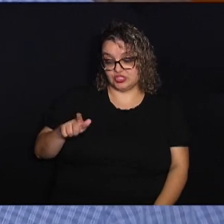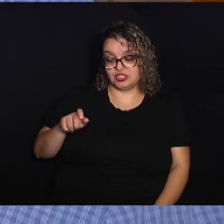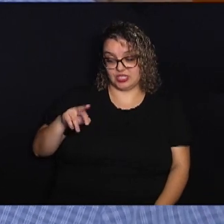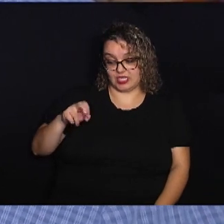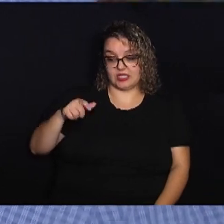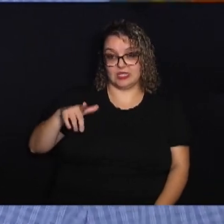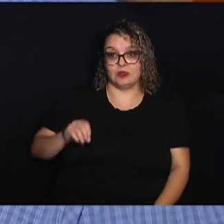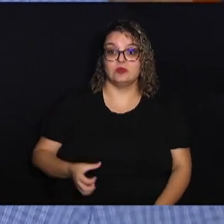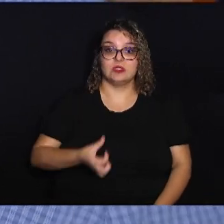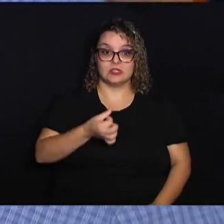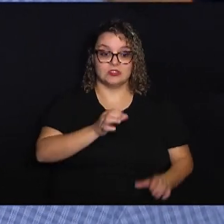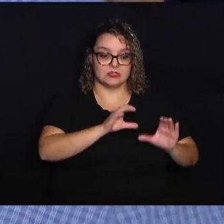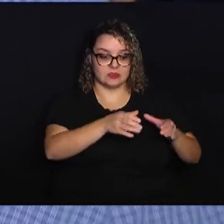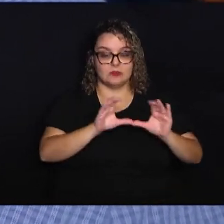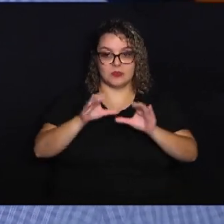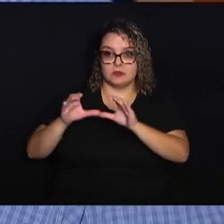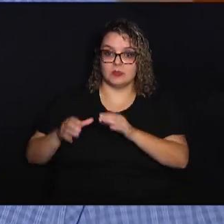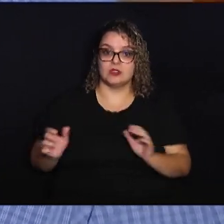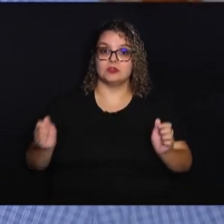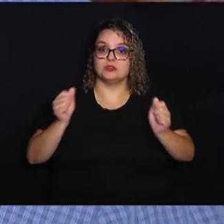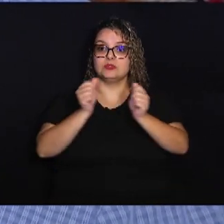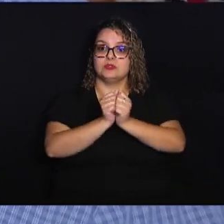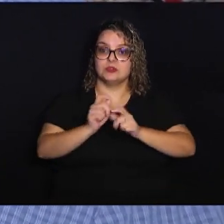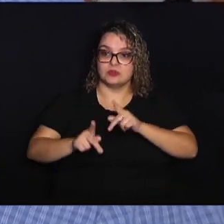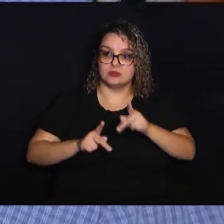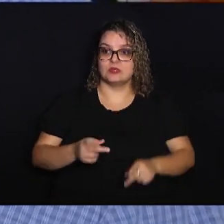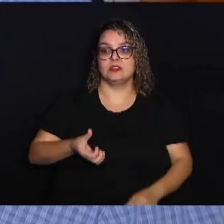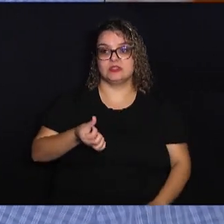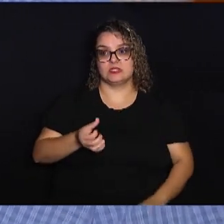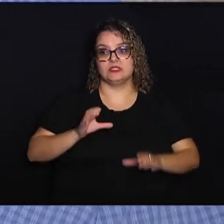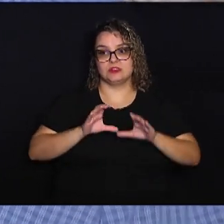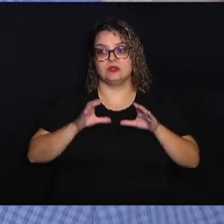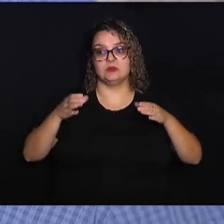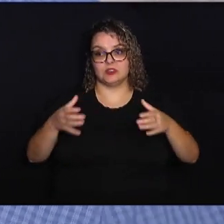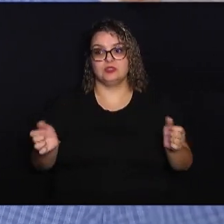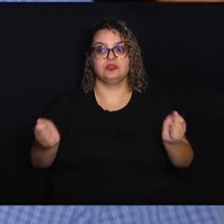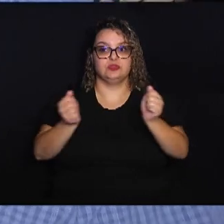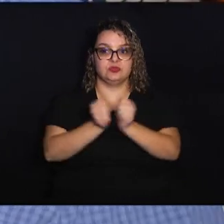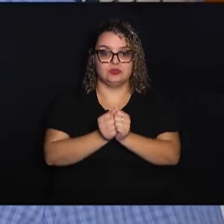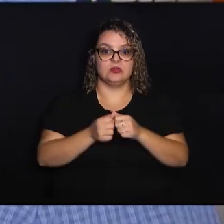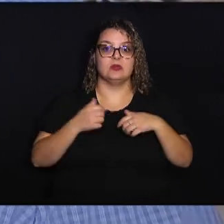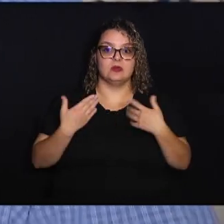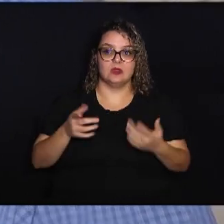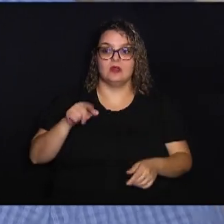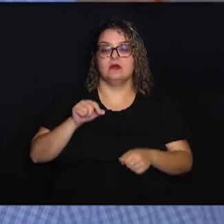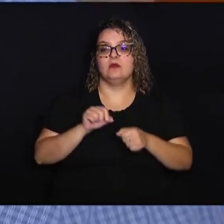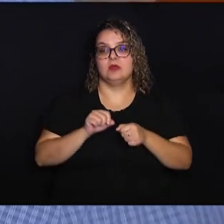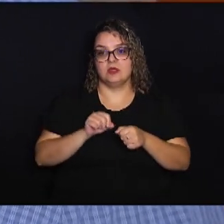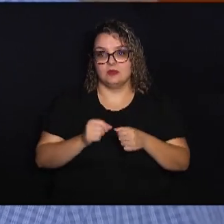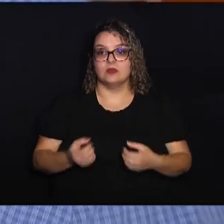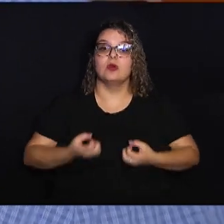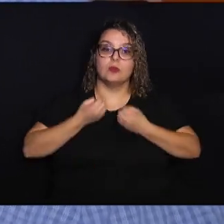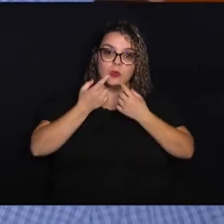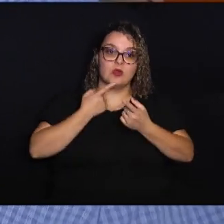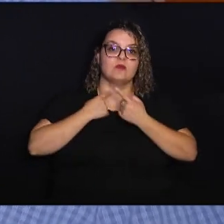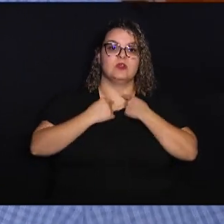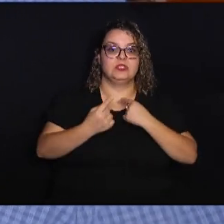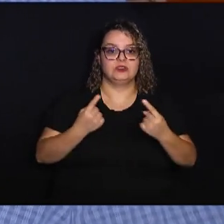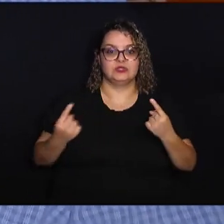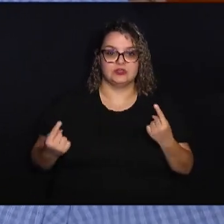recarga desses carros. E hoje nós temos vários carros rodando e não temos espaço para recarga desses carros.